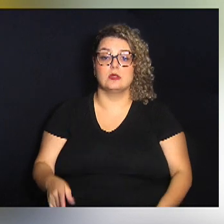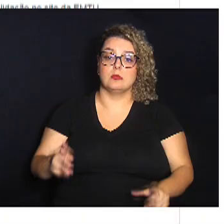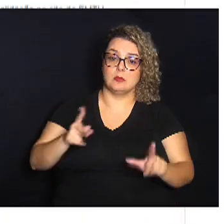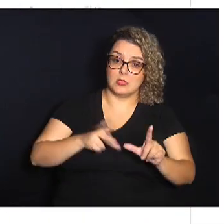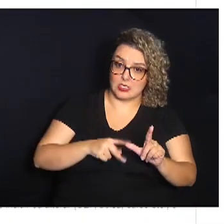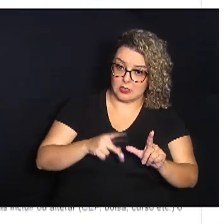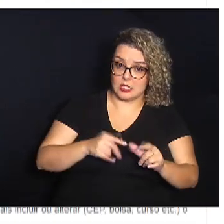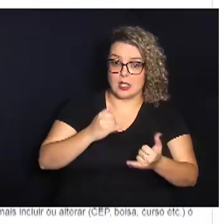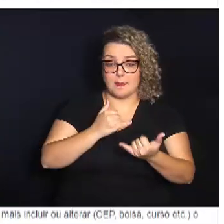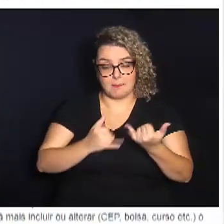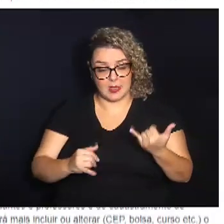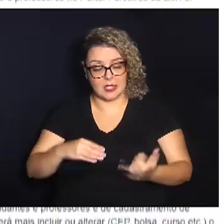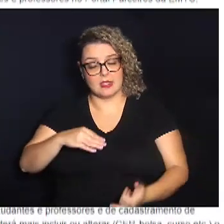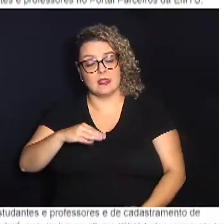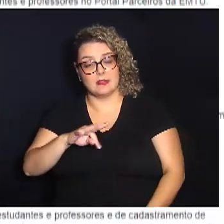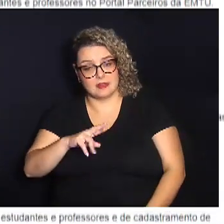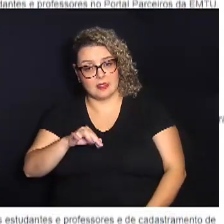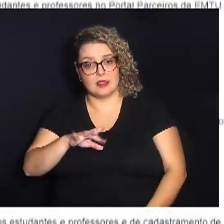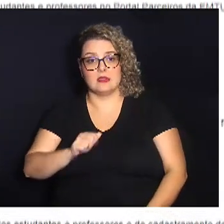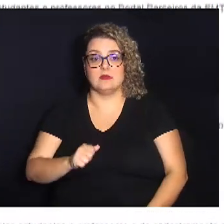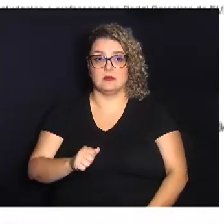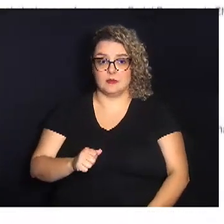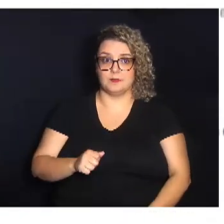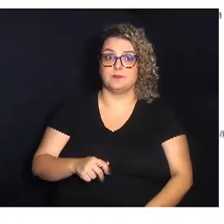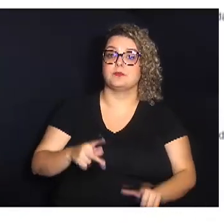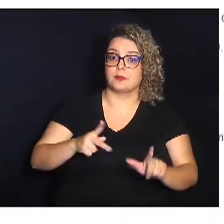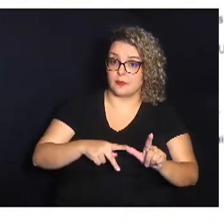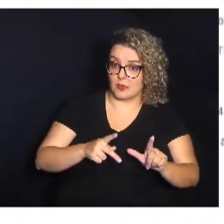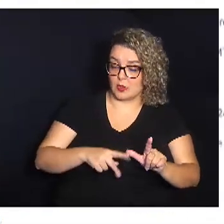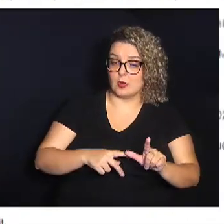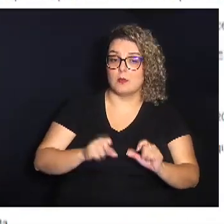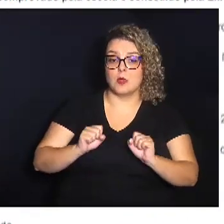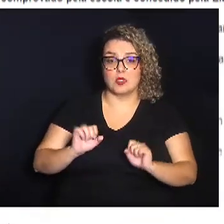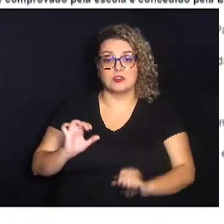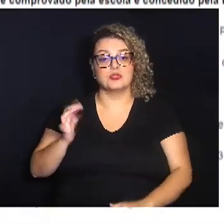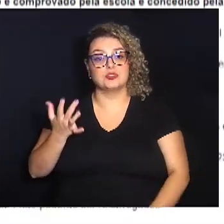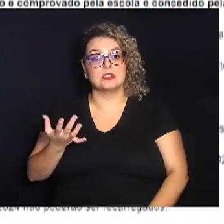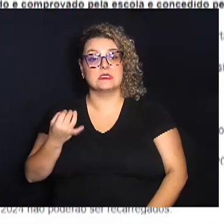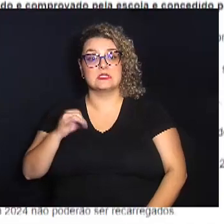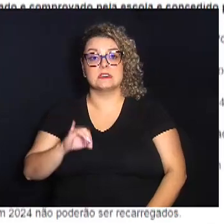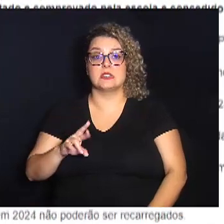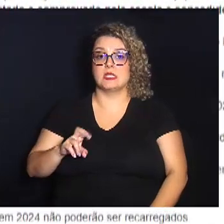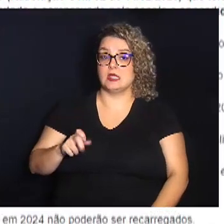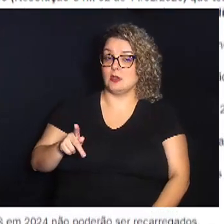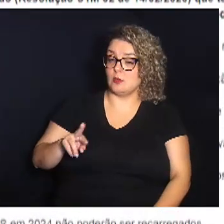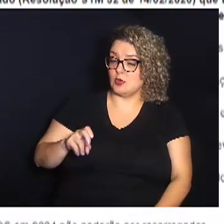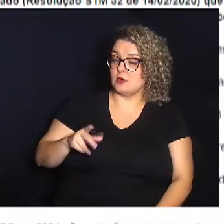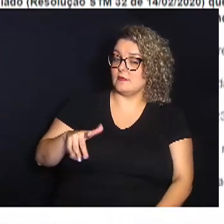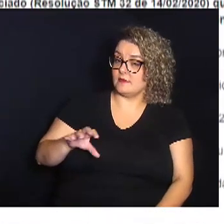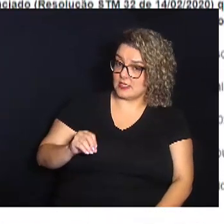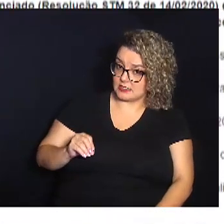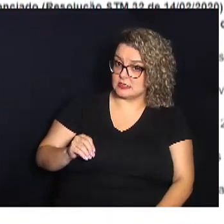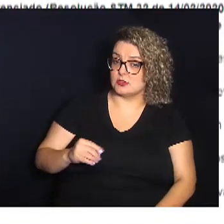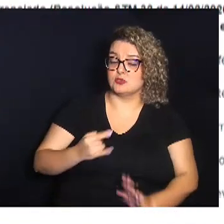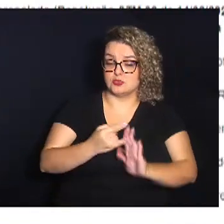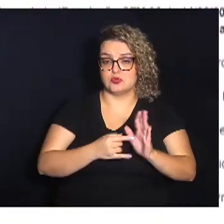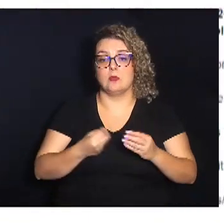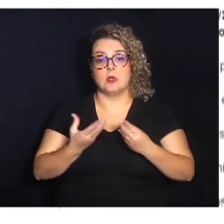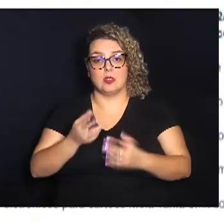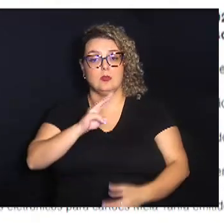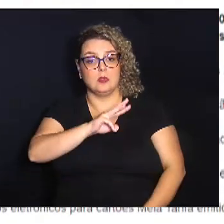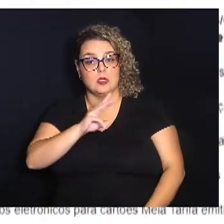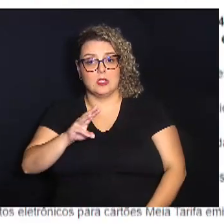meia tarifa. O atraso do passe escolar pode ocorrer caso haja reprovação dos documentos enviados no site